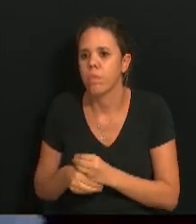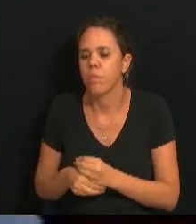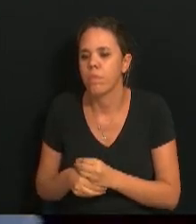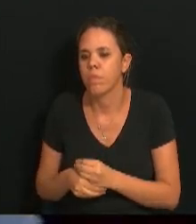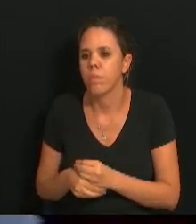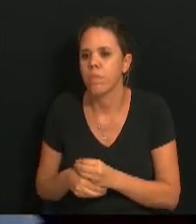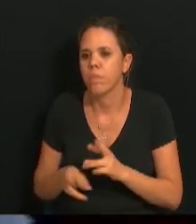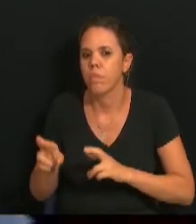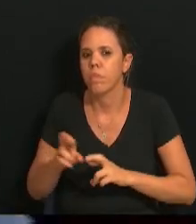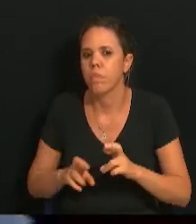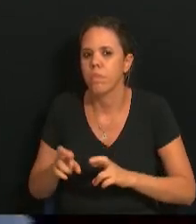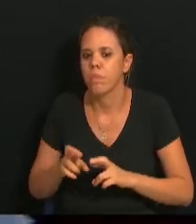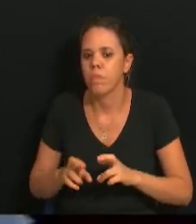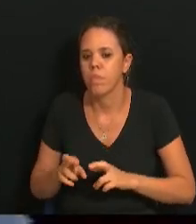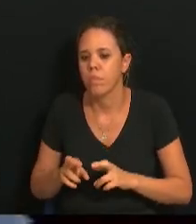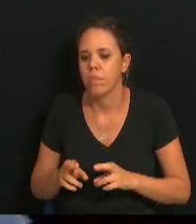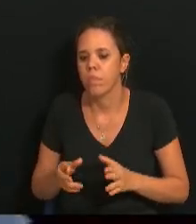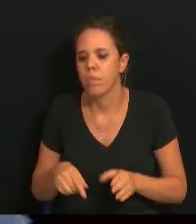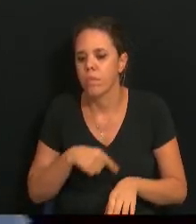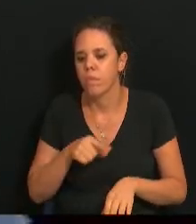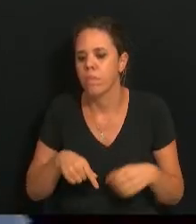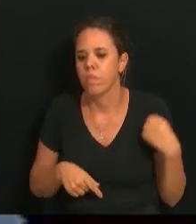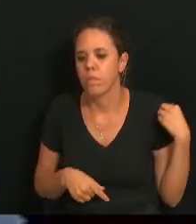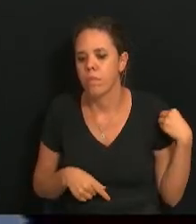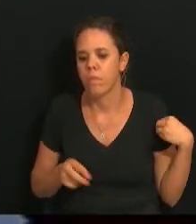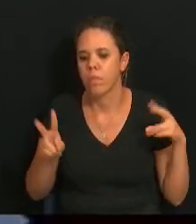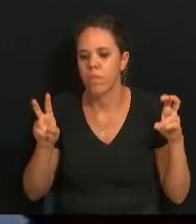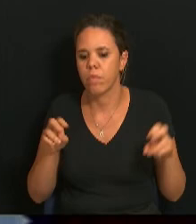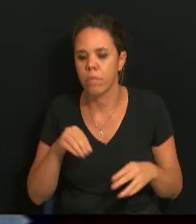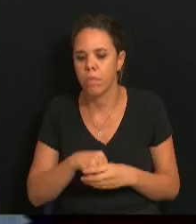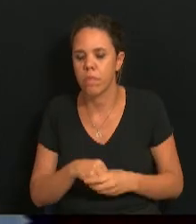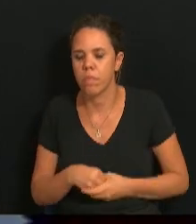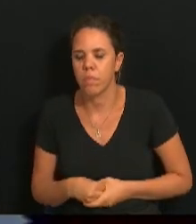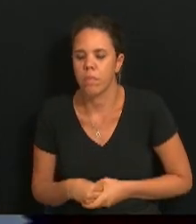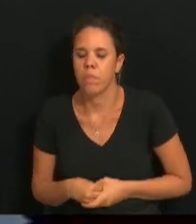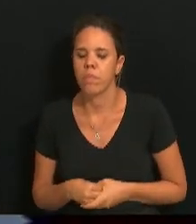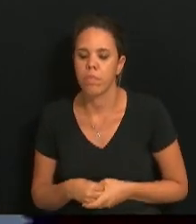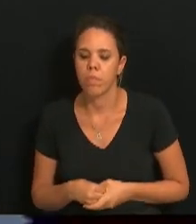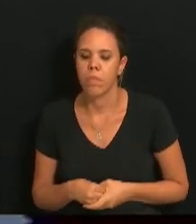revisão. A questão da jornada é um aspecto só dentro da questão